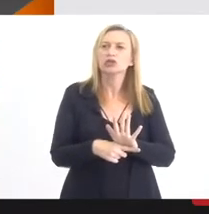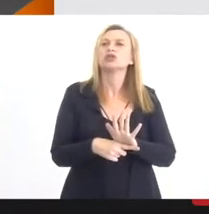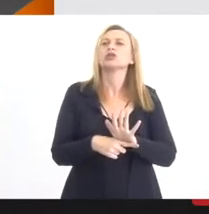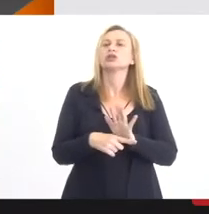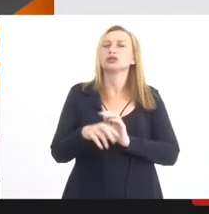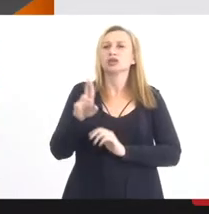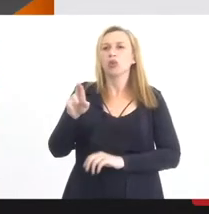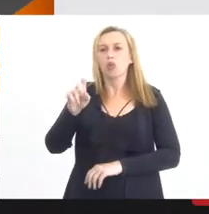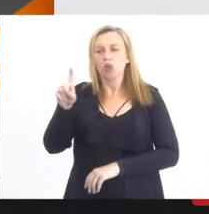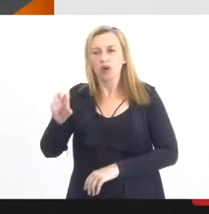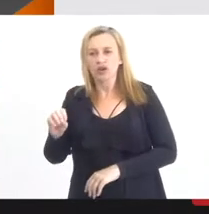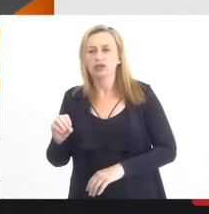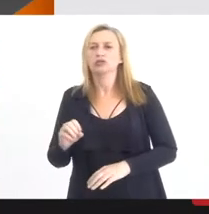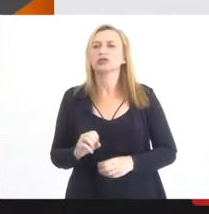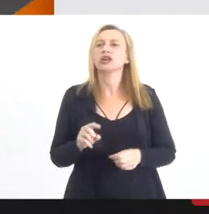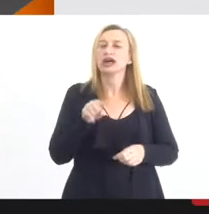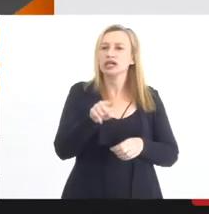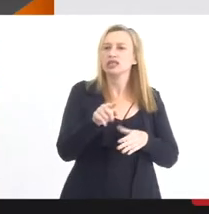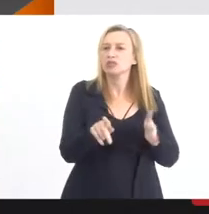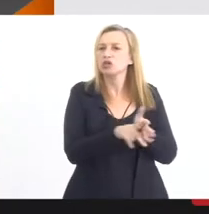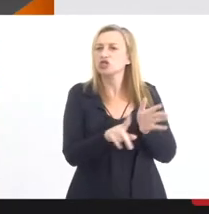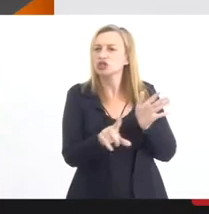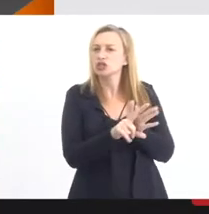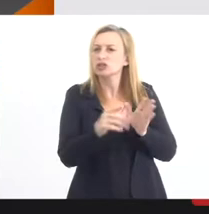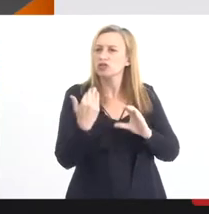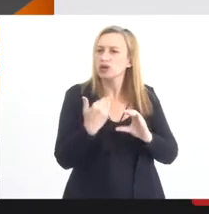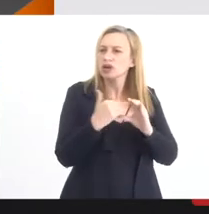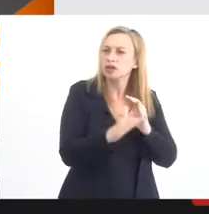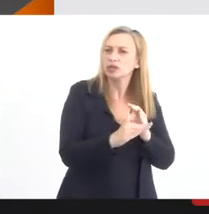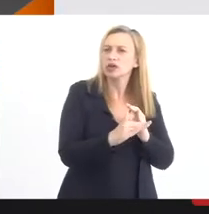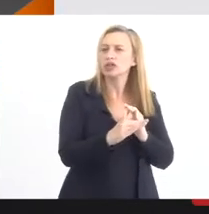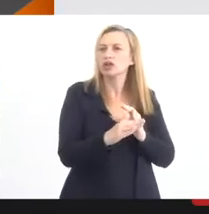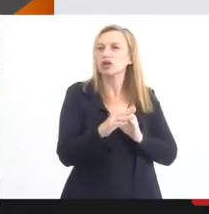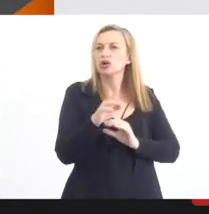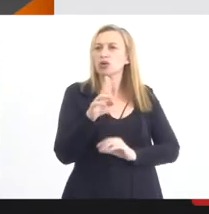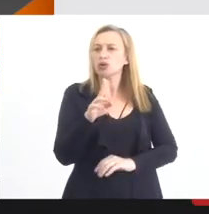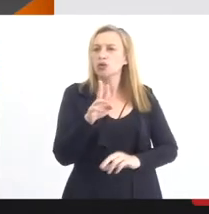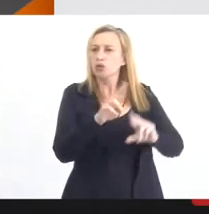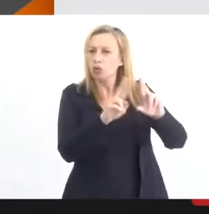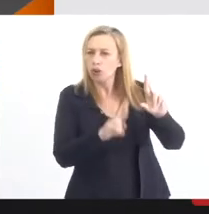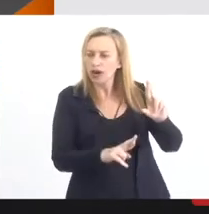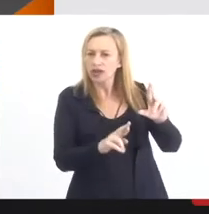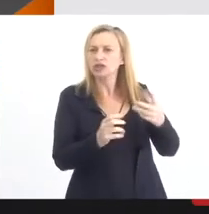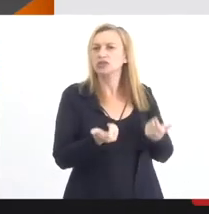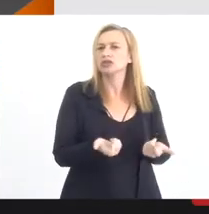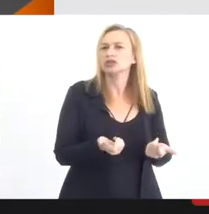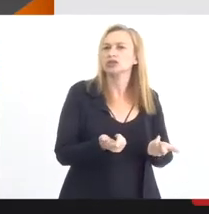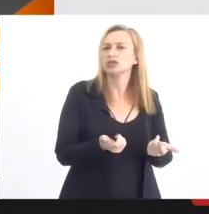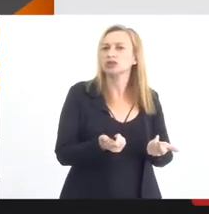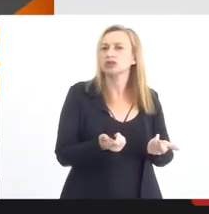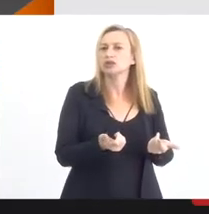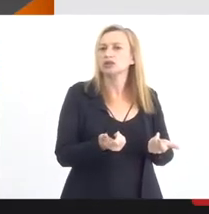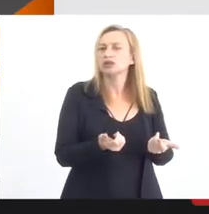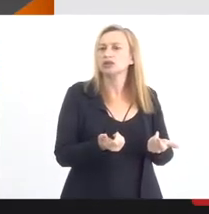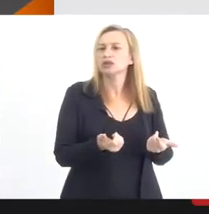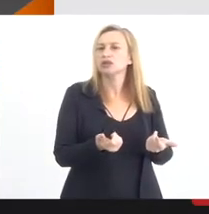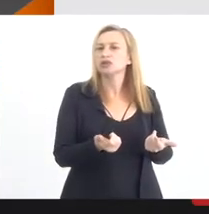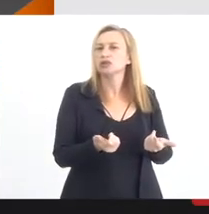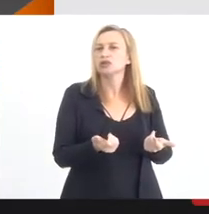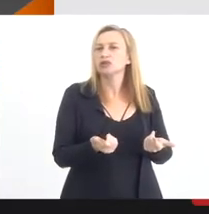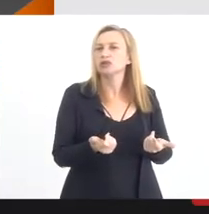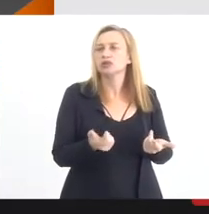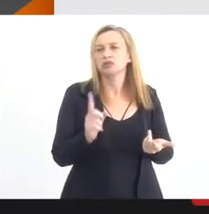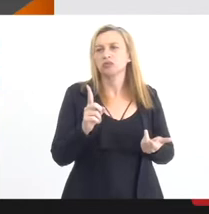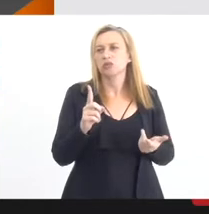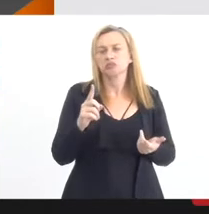UESO. Esse projeto de lei foi encaminhado para a UERJ, por uma questão democrática, afinal de contas, não é